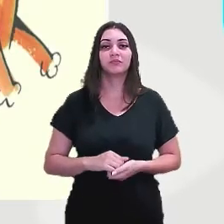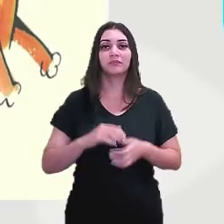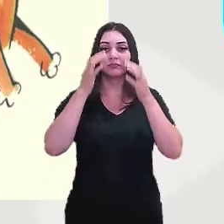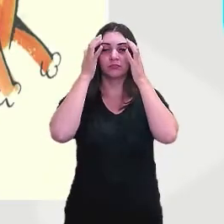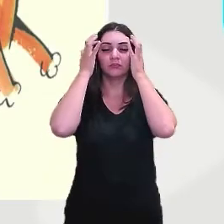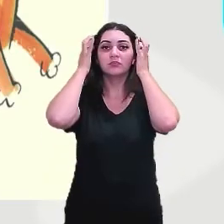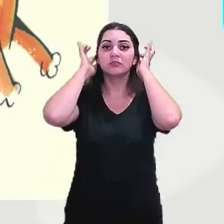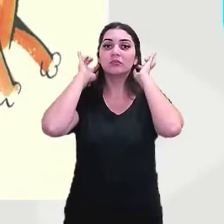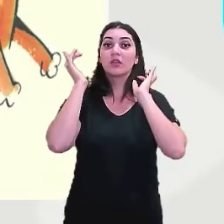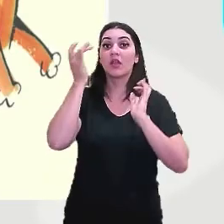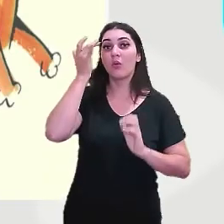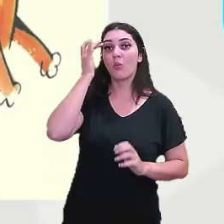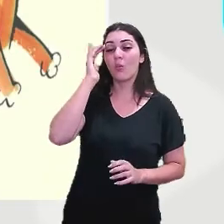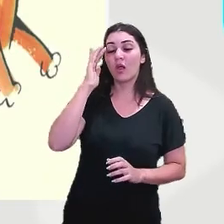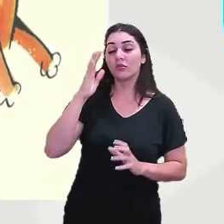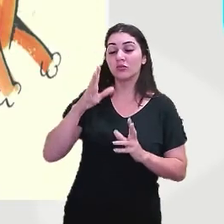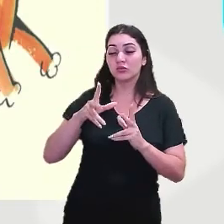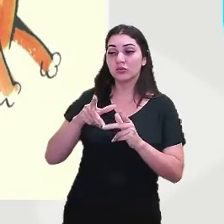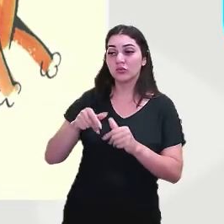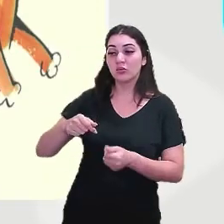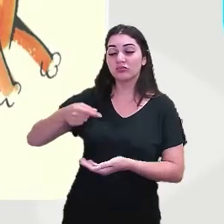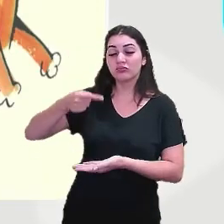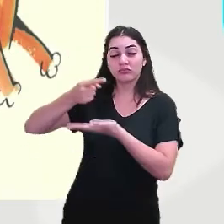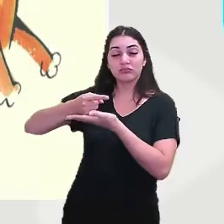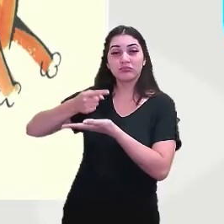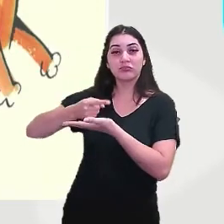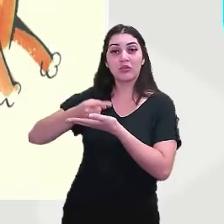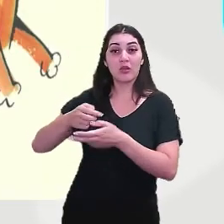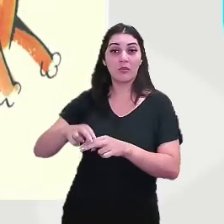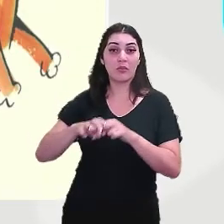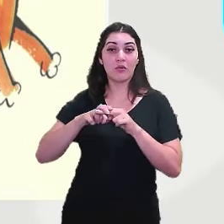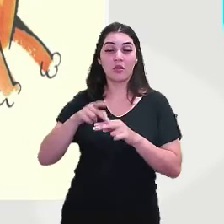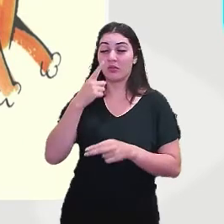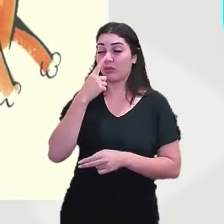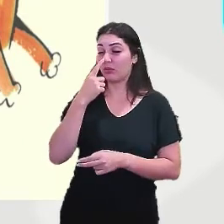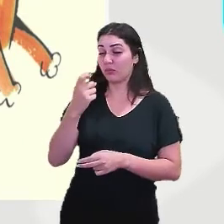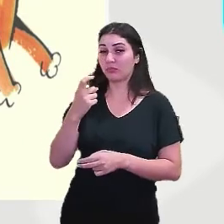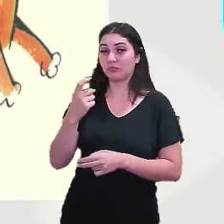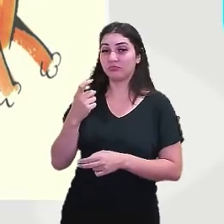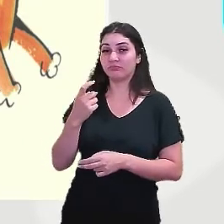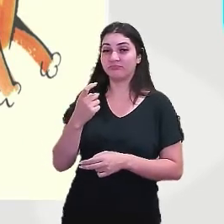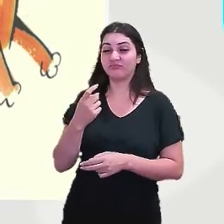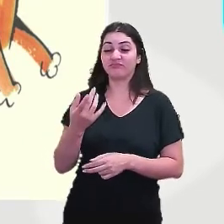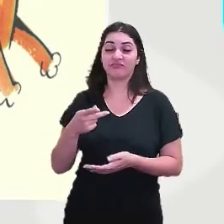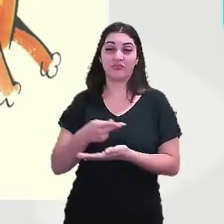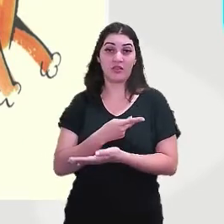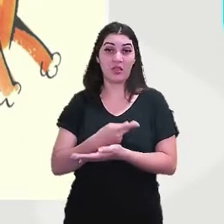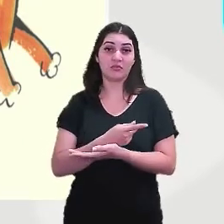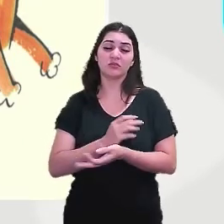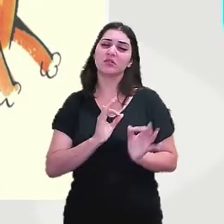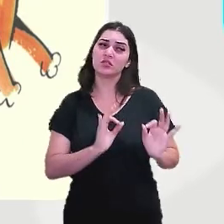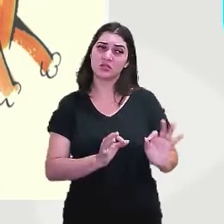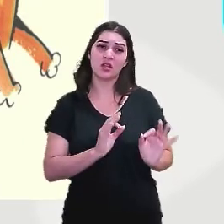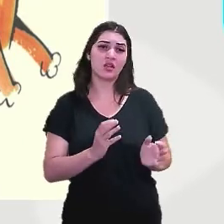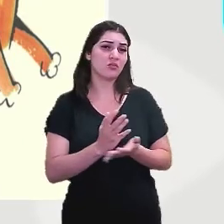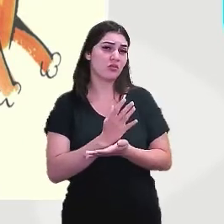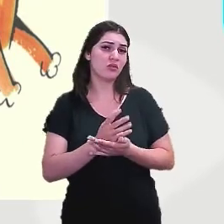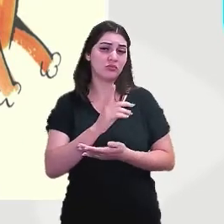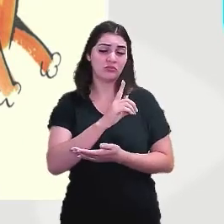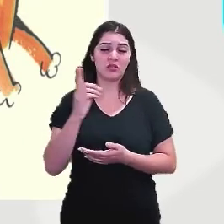Acho todas essas broncas por causa do pum uma grande injustiça. Certo que algumas vezes o pum faz